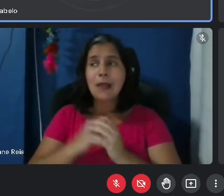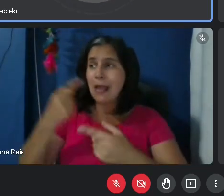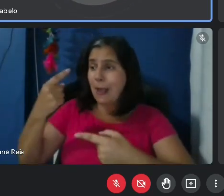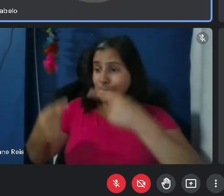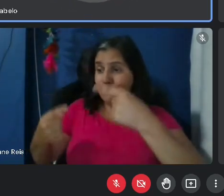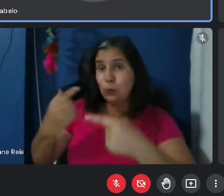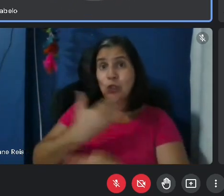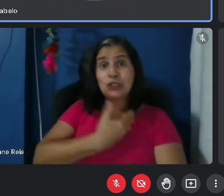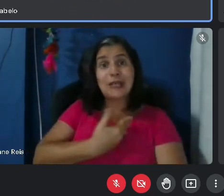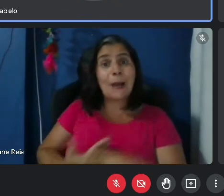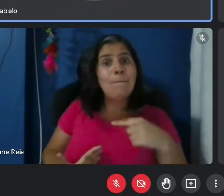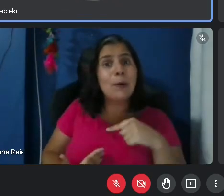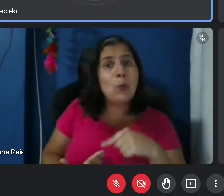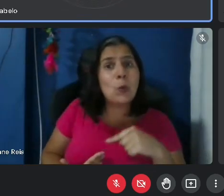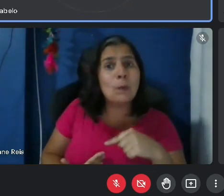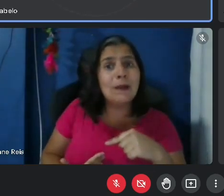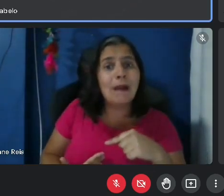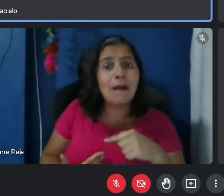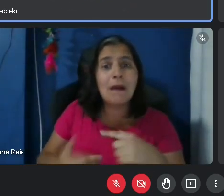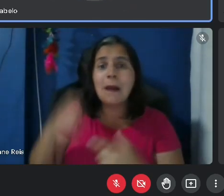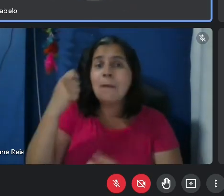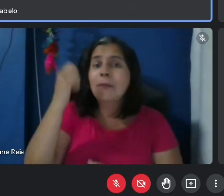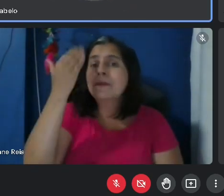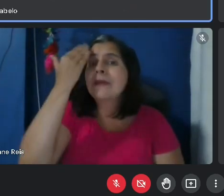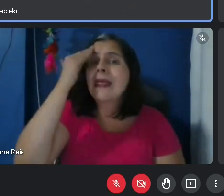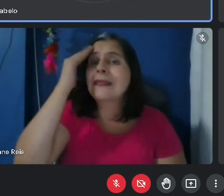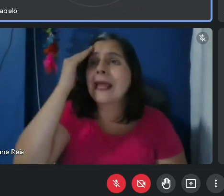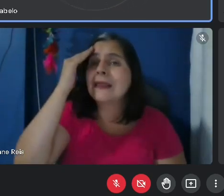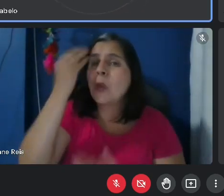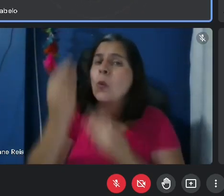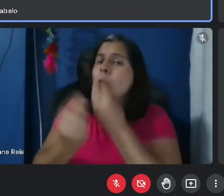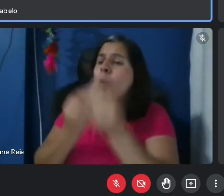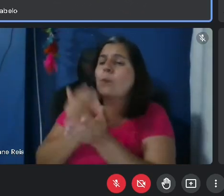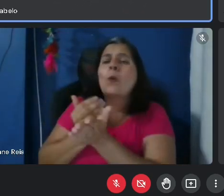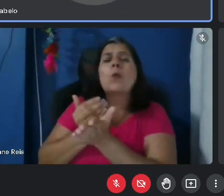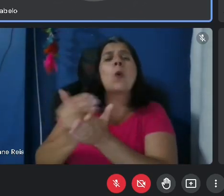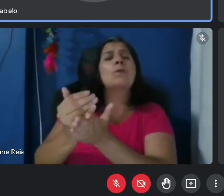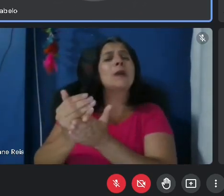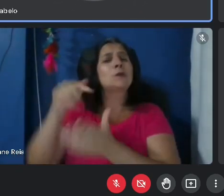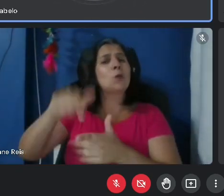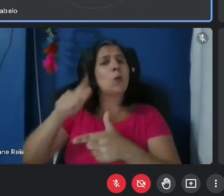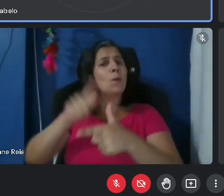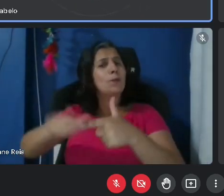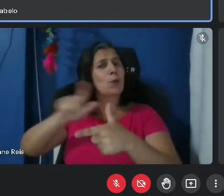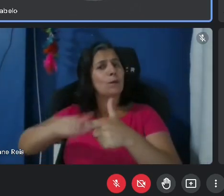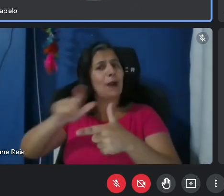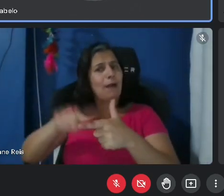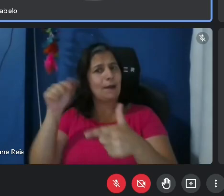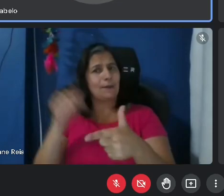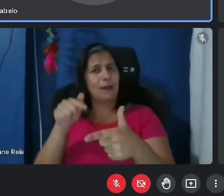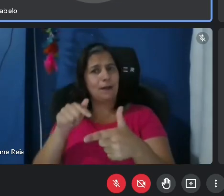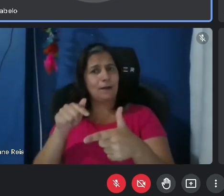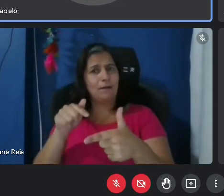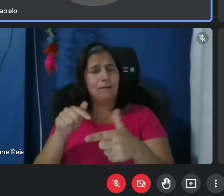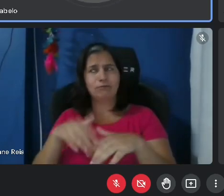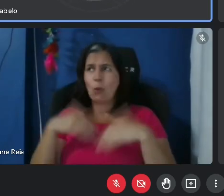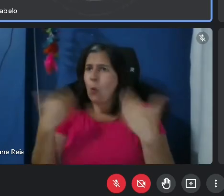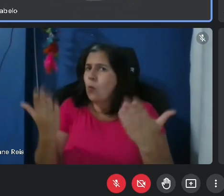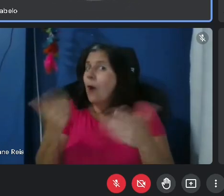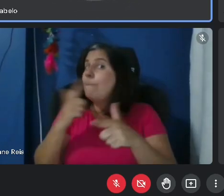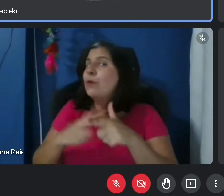Também a importância de quê? Das políticas públicas, para vocês entender como